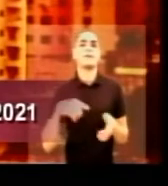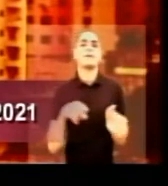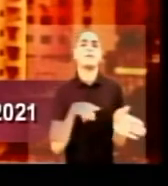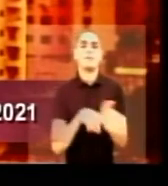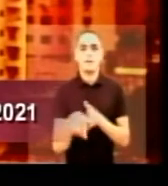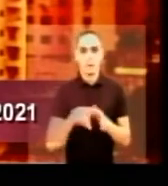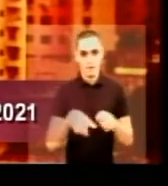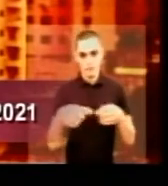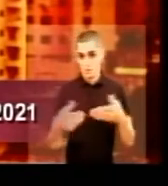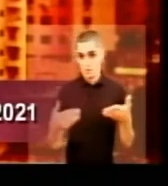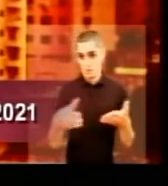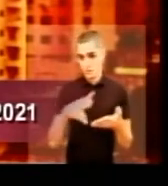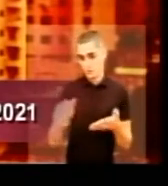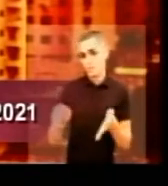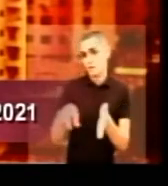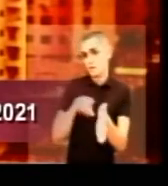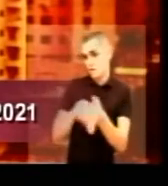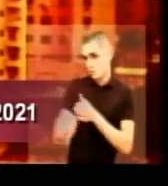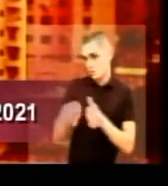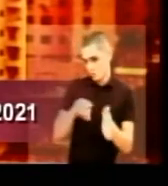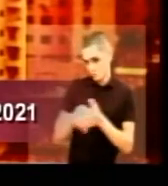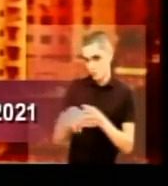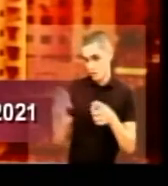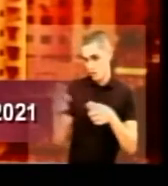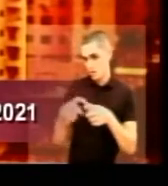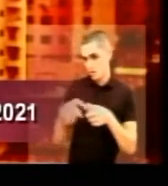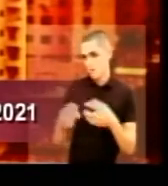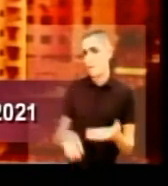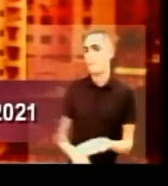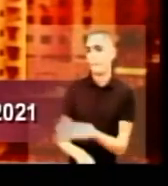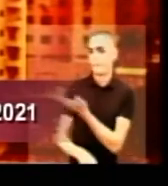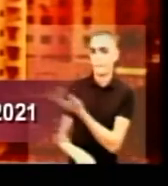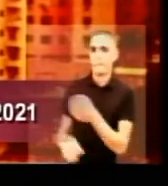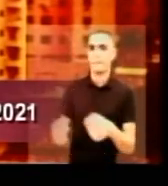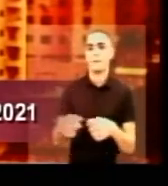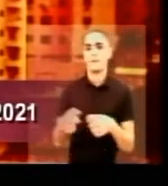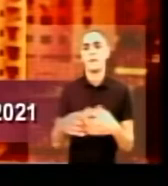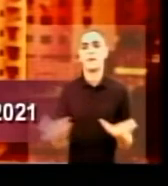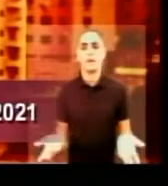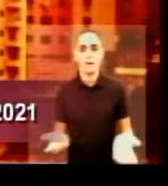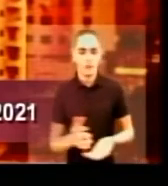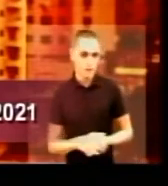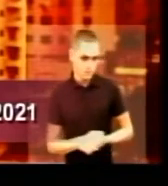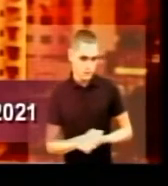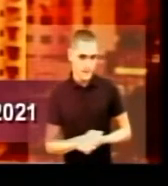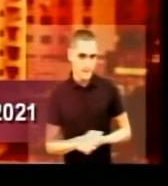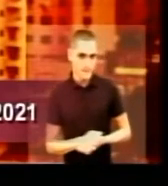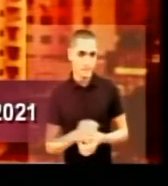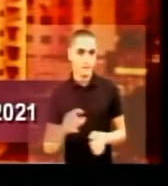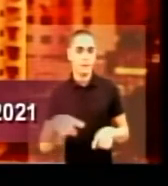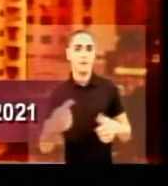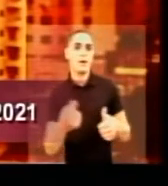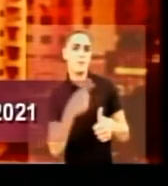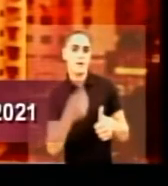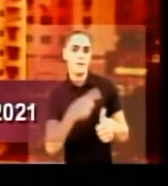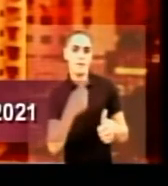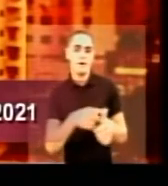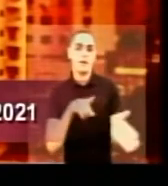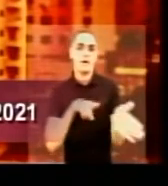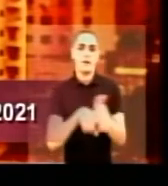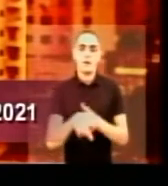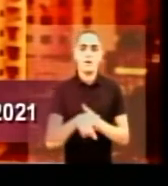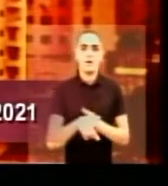com perguntas da imprensa para o Dr. Baitello. Doutor, então a primeira pergunta é do repórter